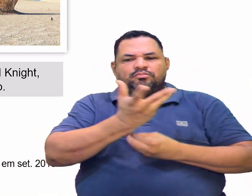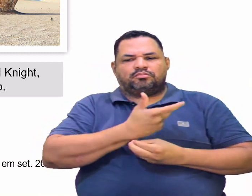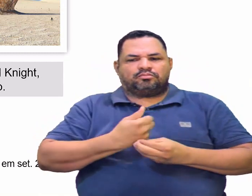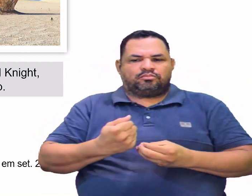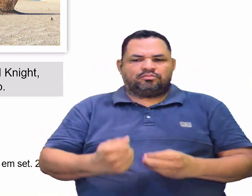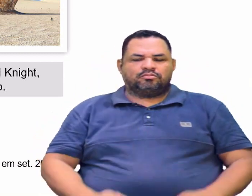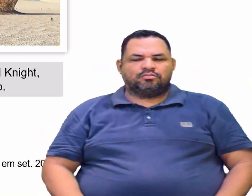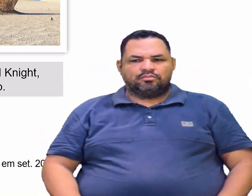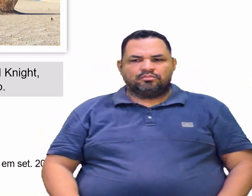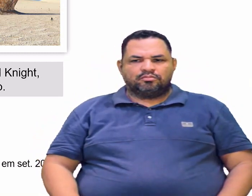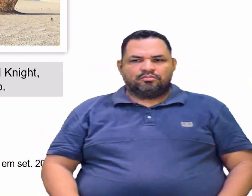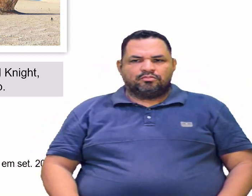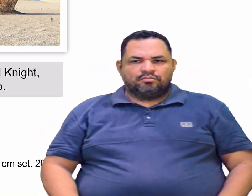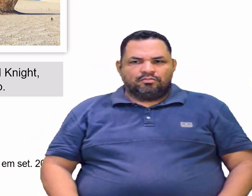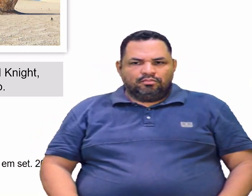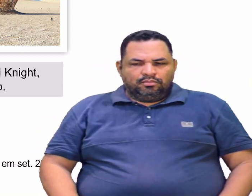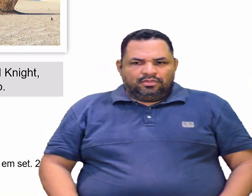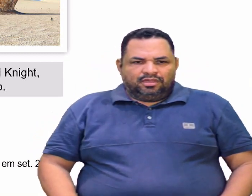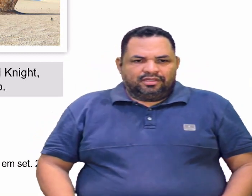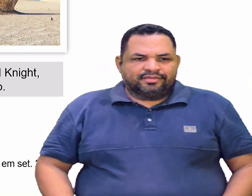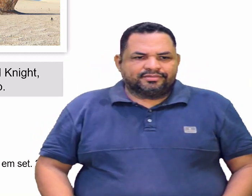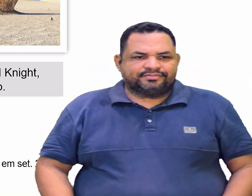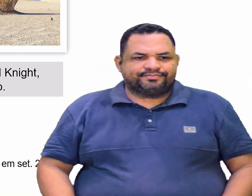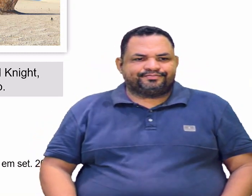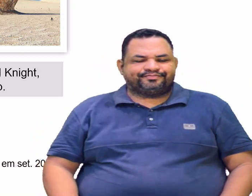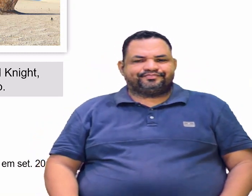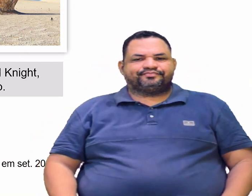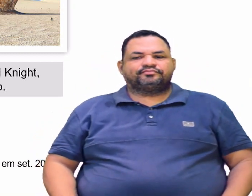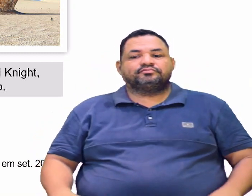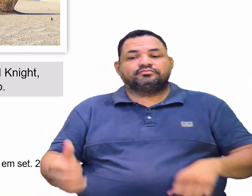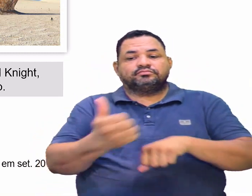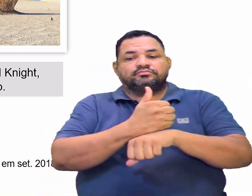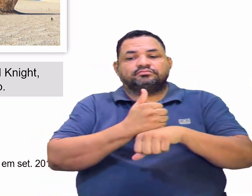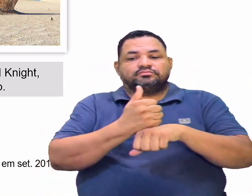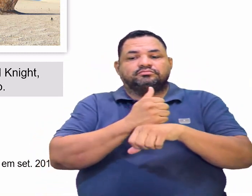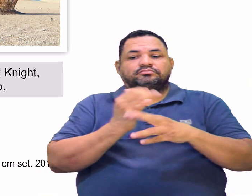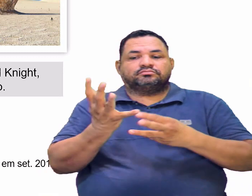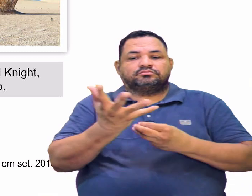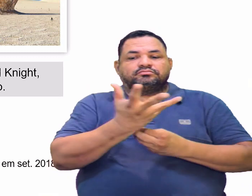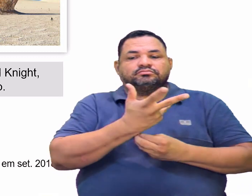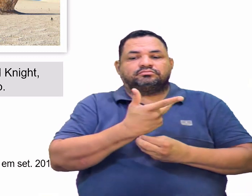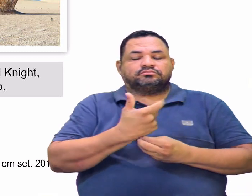ou evento artístico. Algumas vezes o artista ele